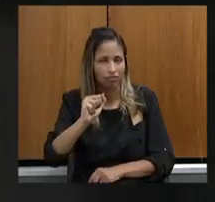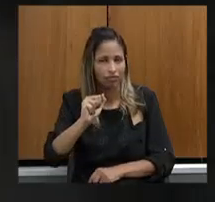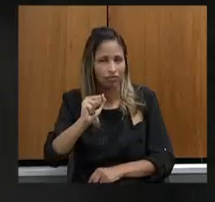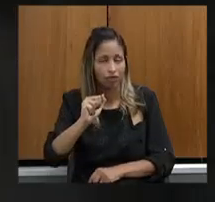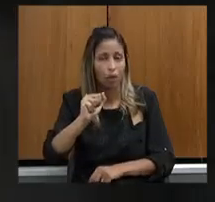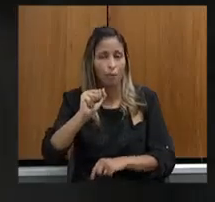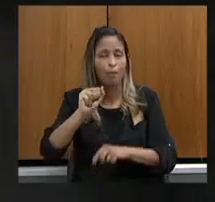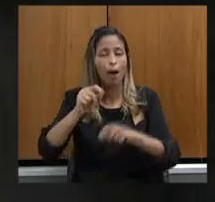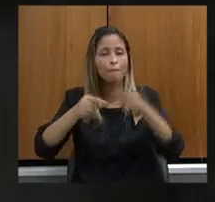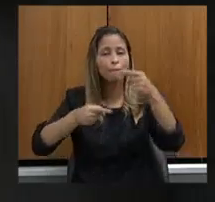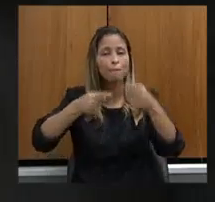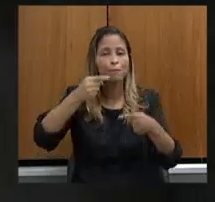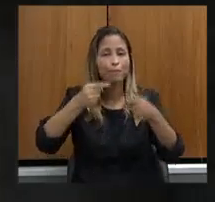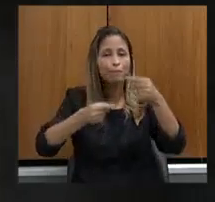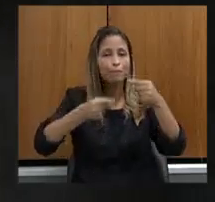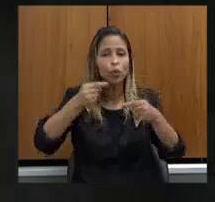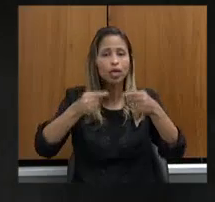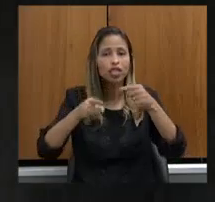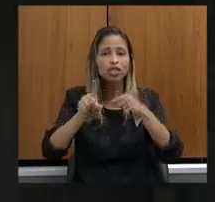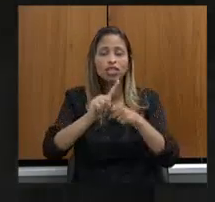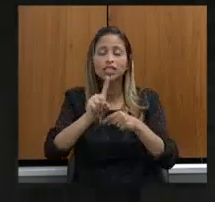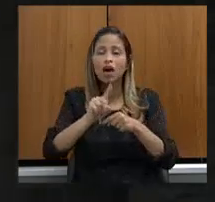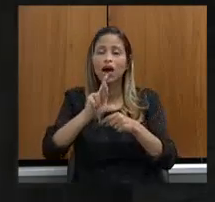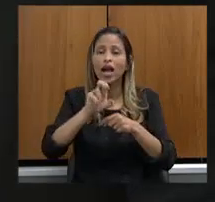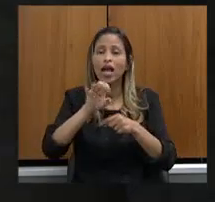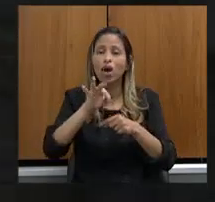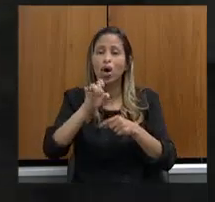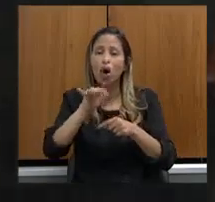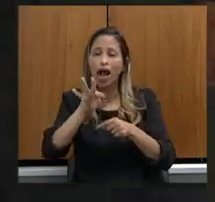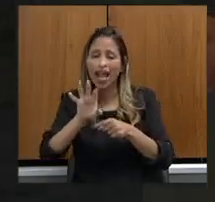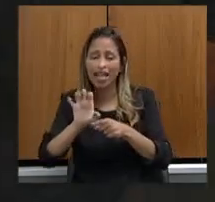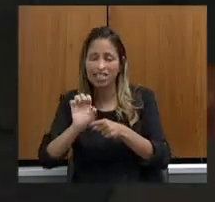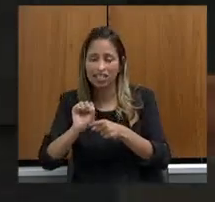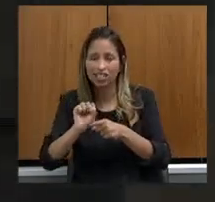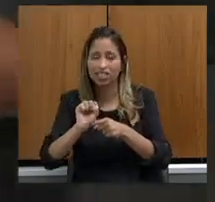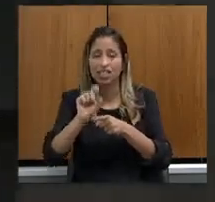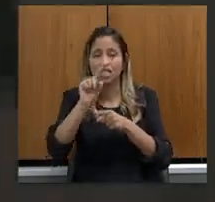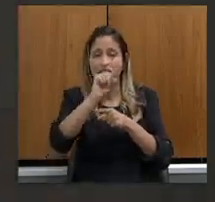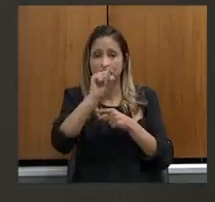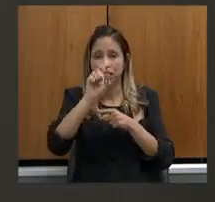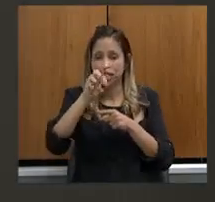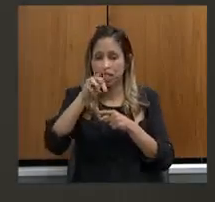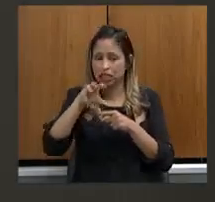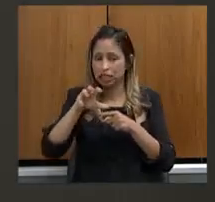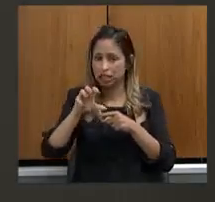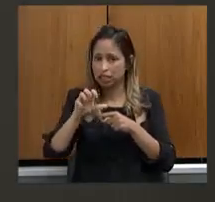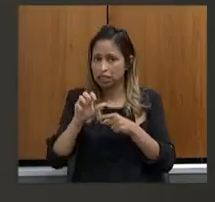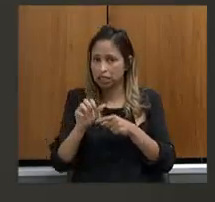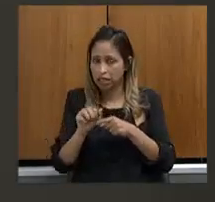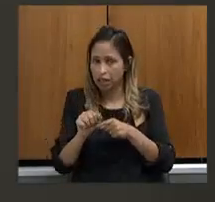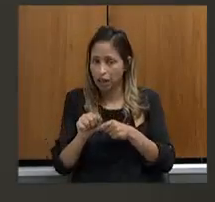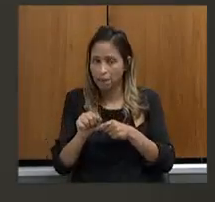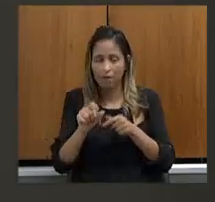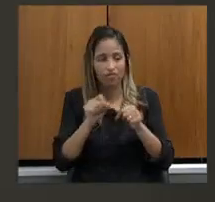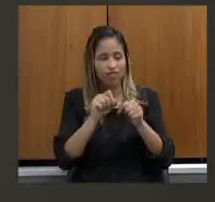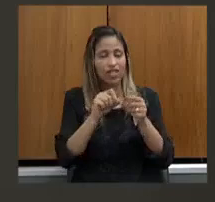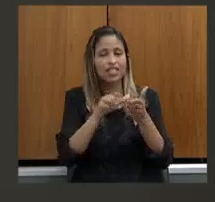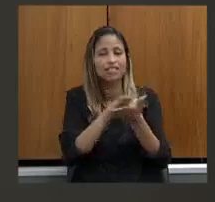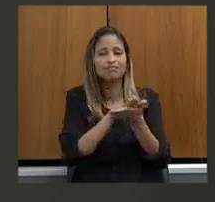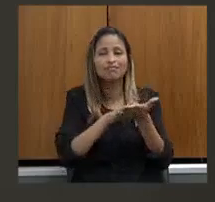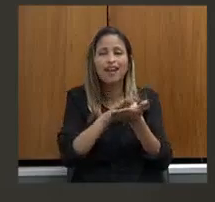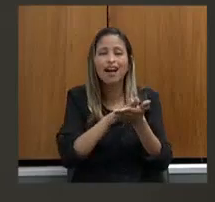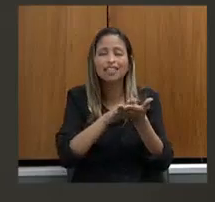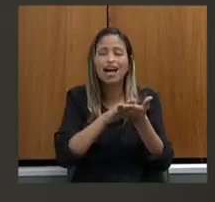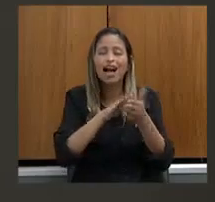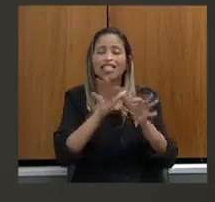foi uma política calcada em fatores não recorrentes e precários o Zema não caminhou Nenhuma medida visando